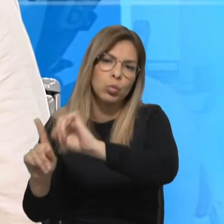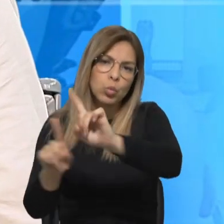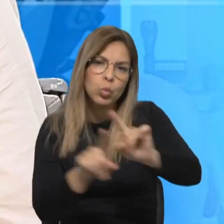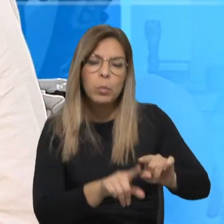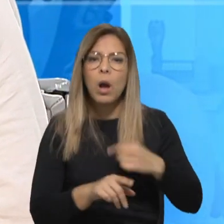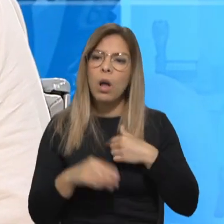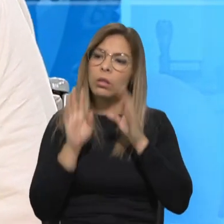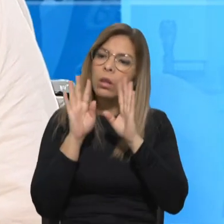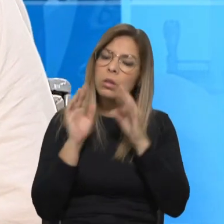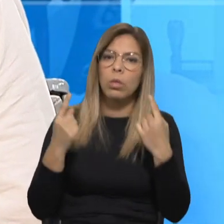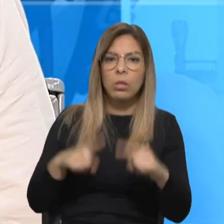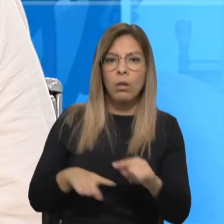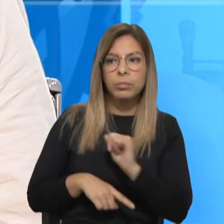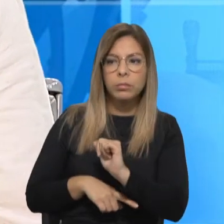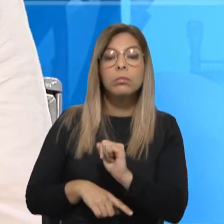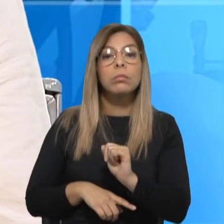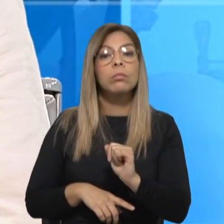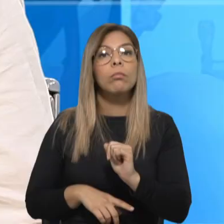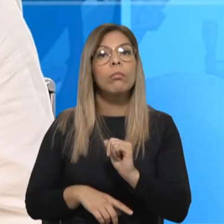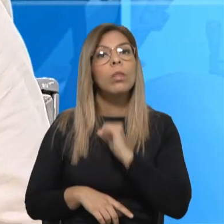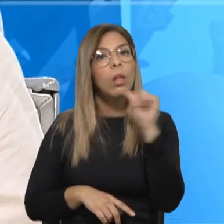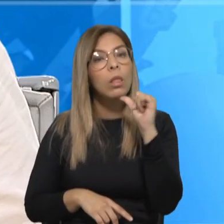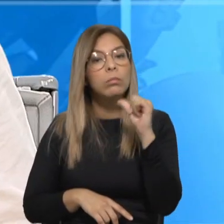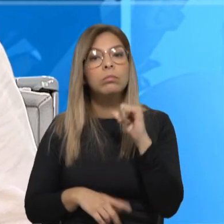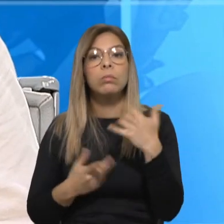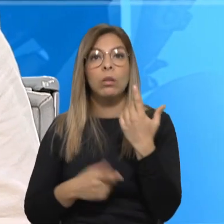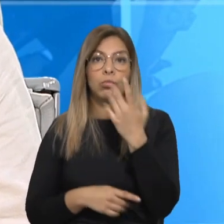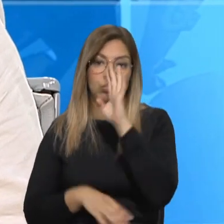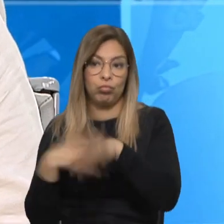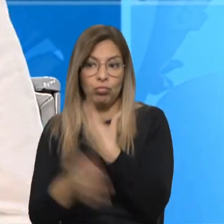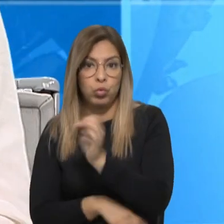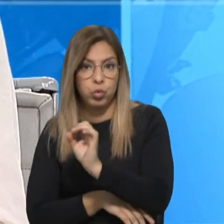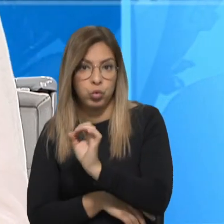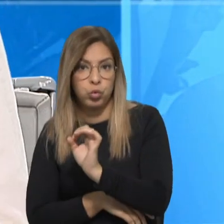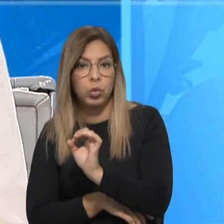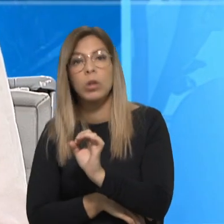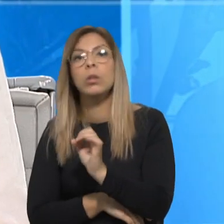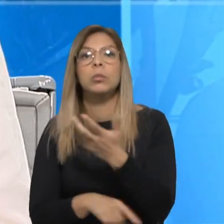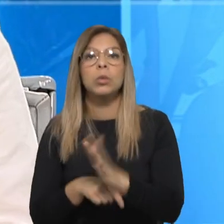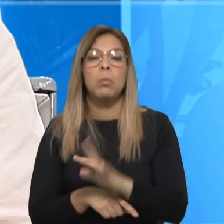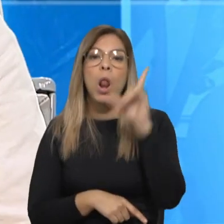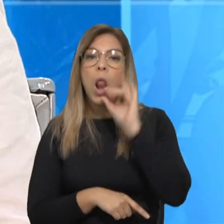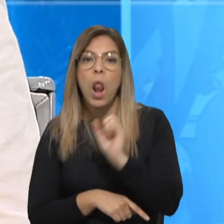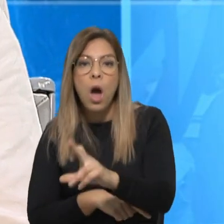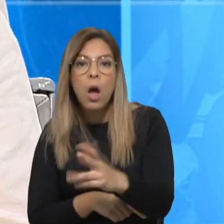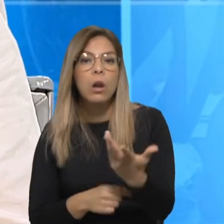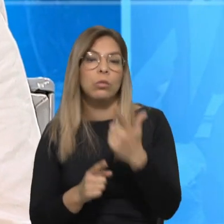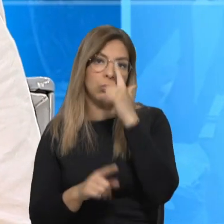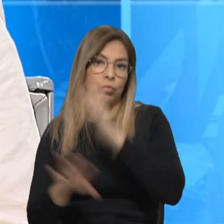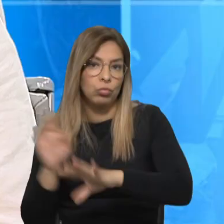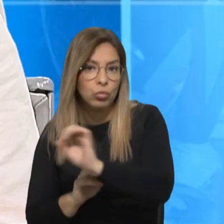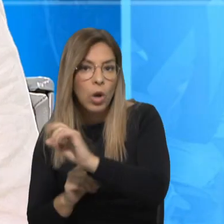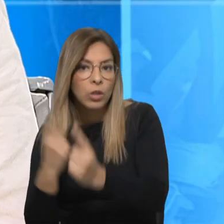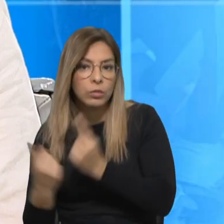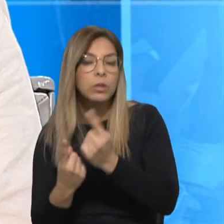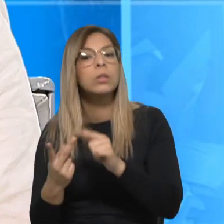mesmo àqueles que porventura não sejam praticantes, na linguagem que nós habitualmente, mas por exemplo nos lares, não é? E noutras instituições